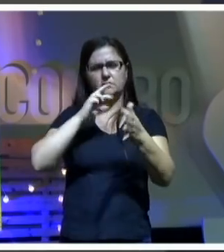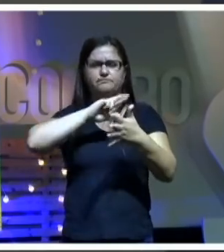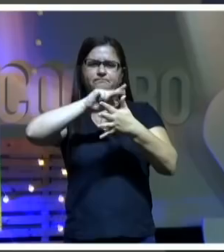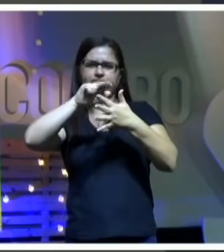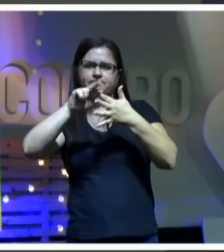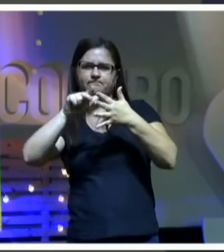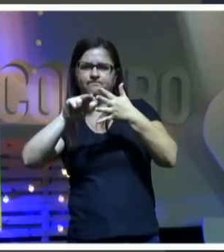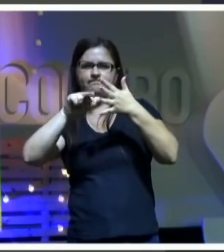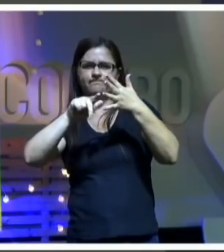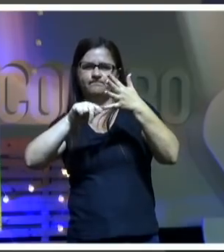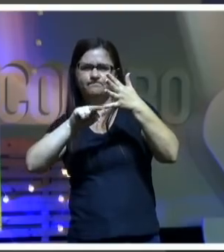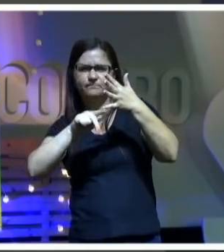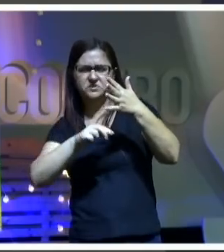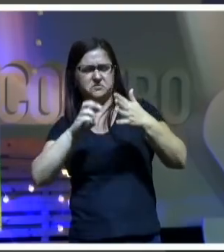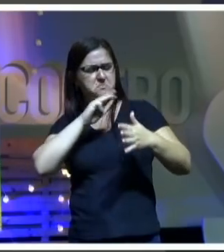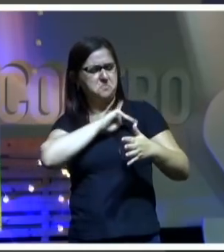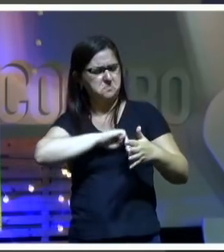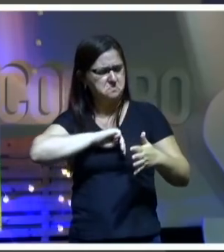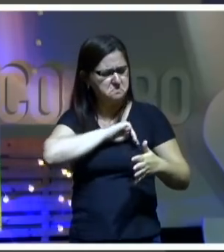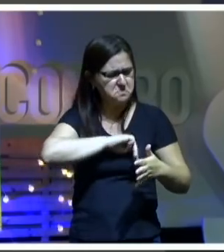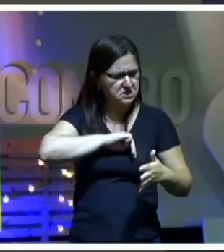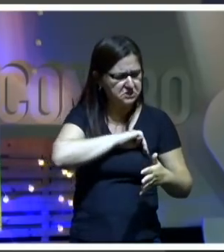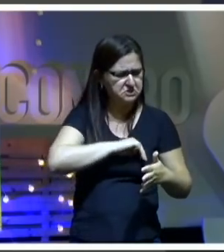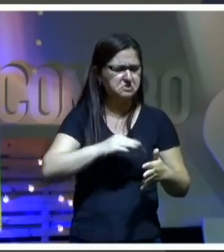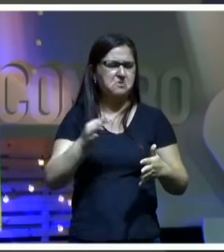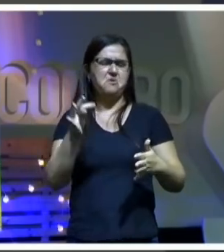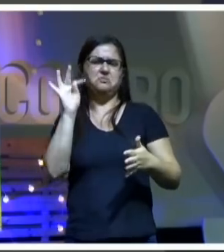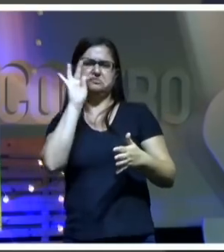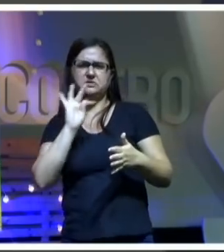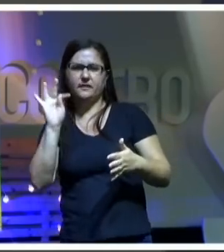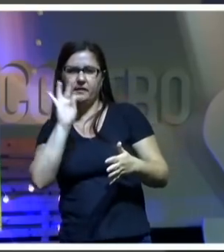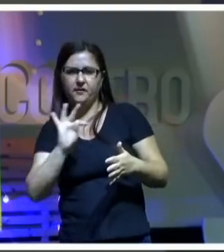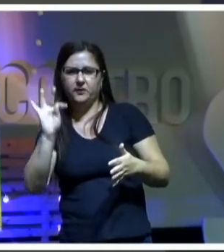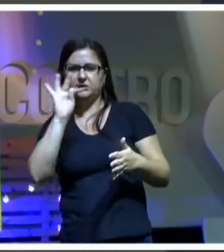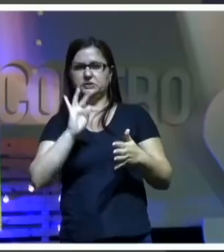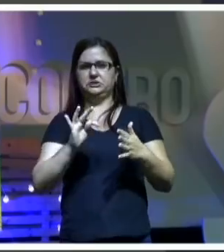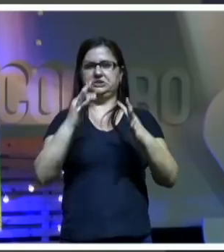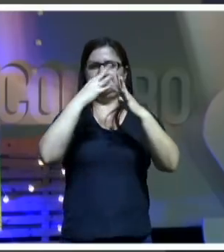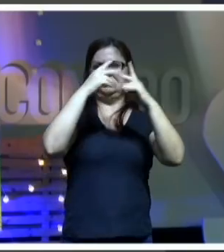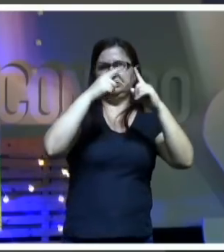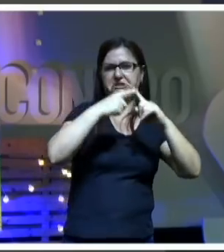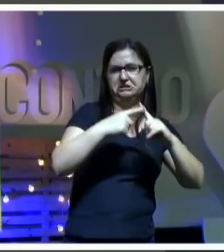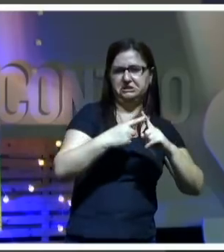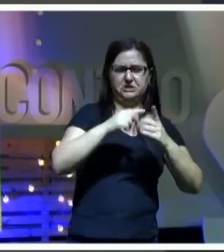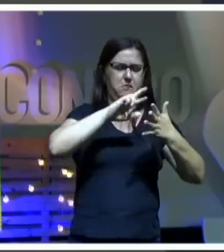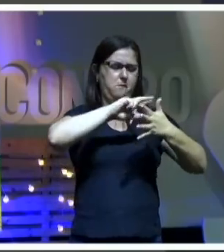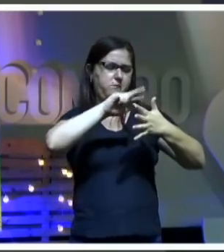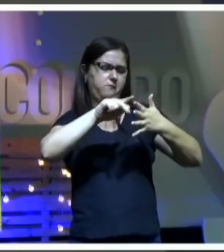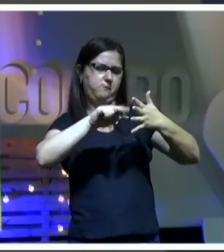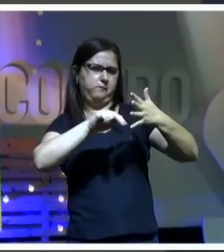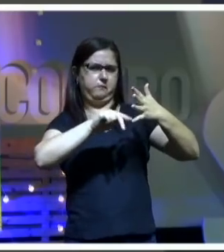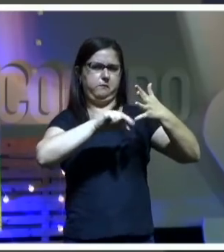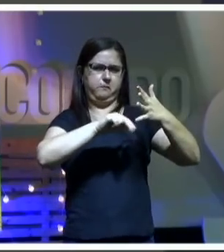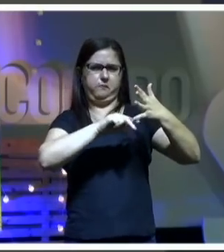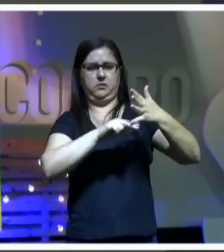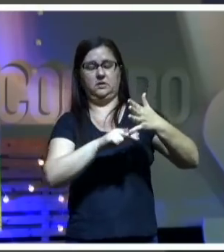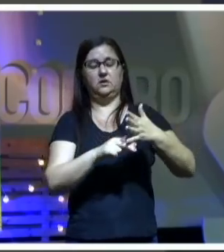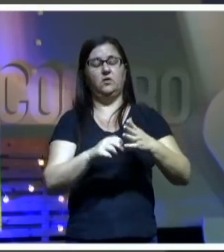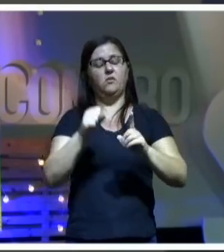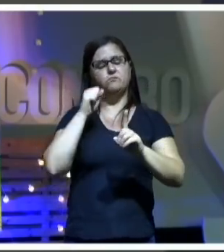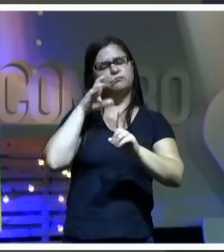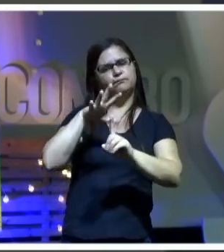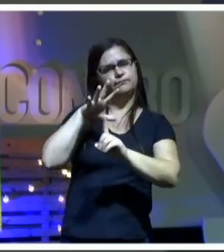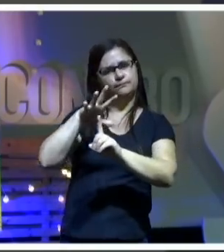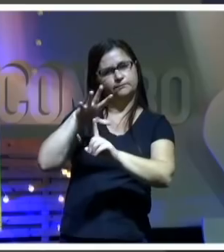ali em caráter de emissões teologia e os rumos da denominação o grechi e maquiagem influenciou a parte